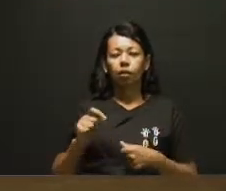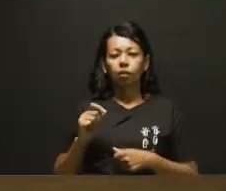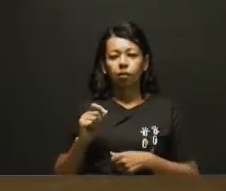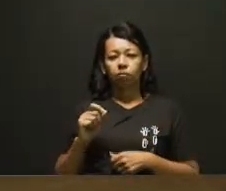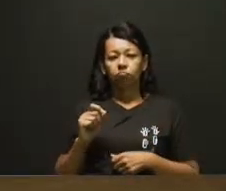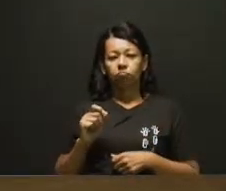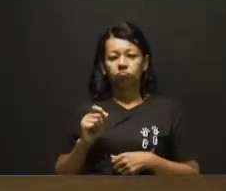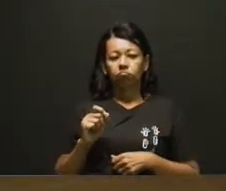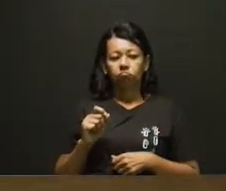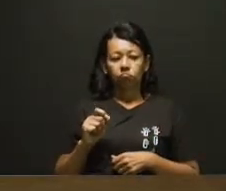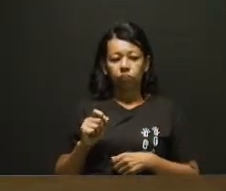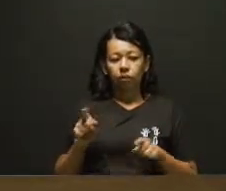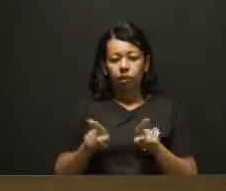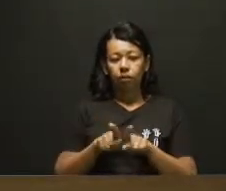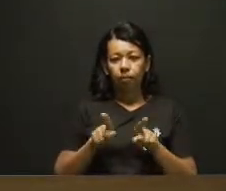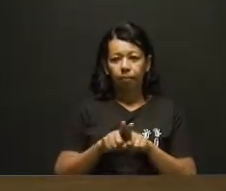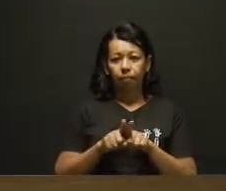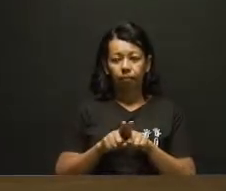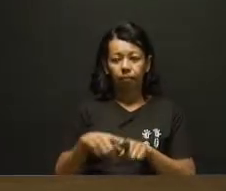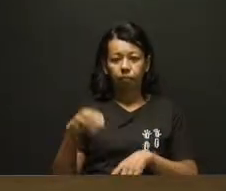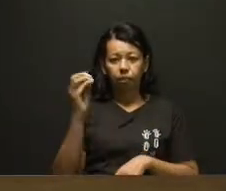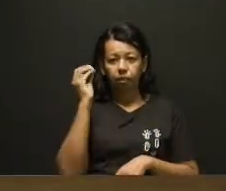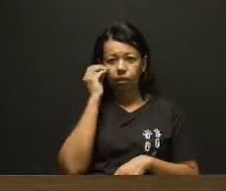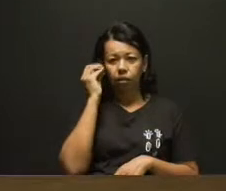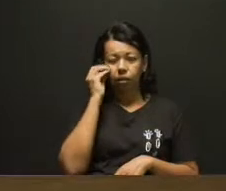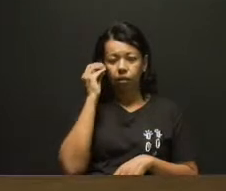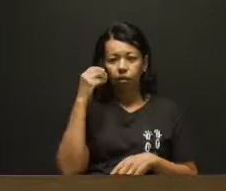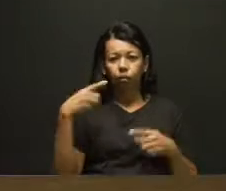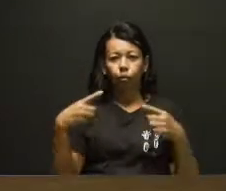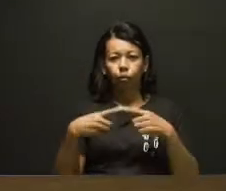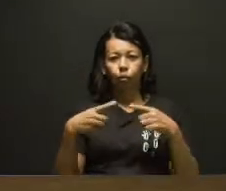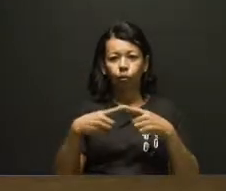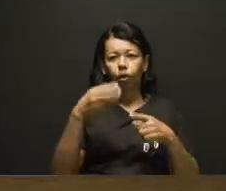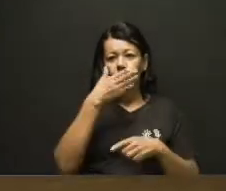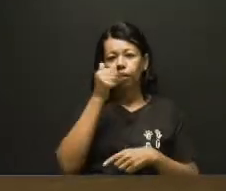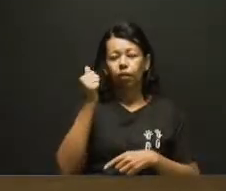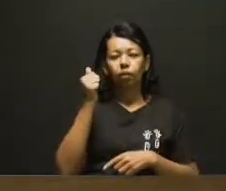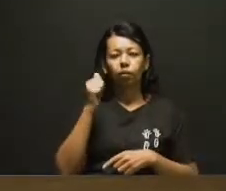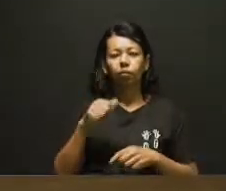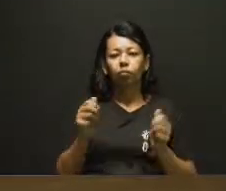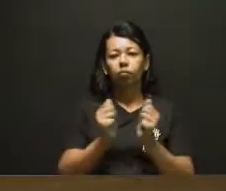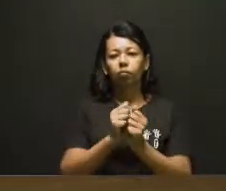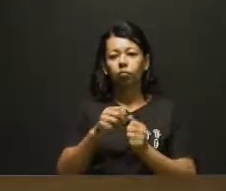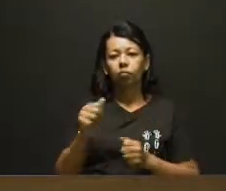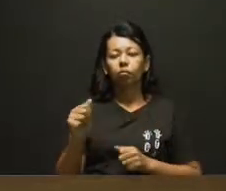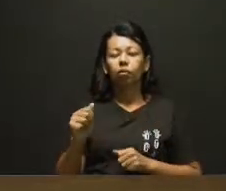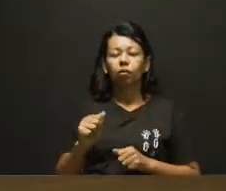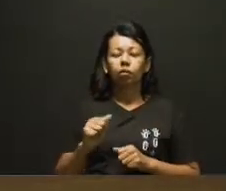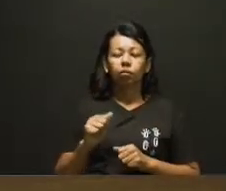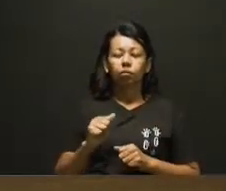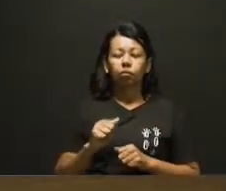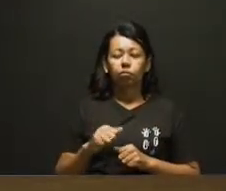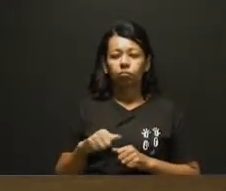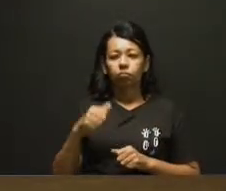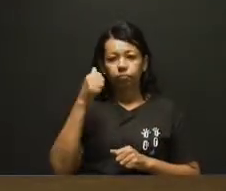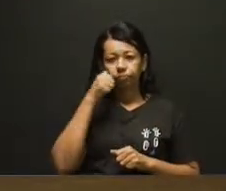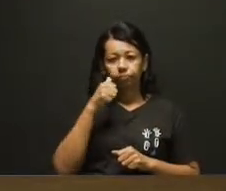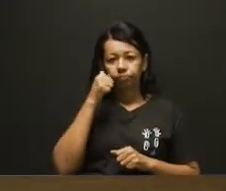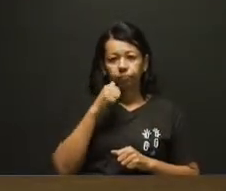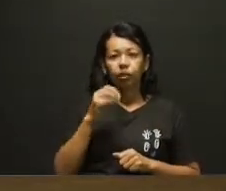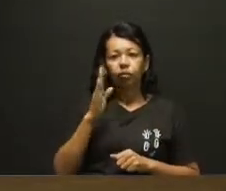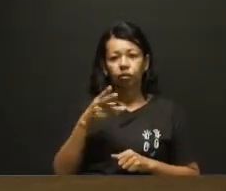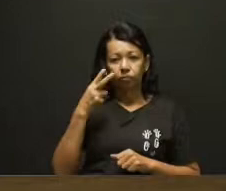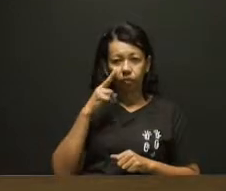a gente vai está tentando um contato melhor condutor agora porque já viu que santos já está com mais